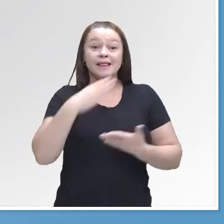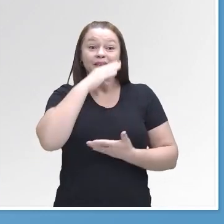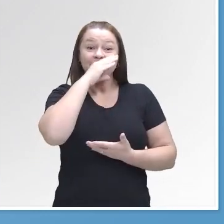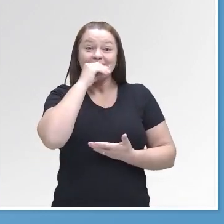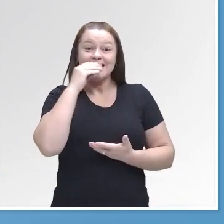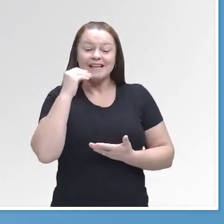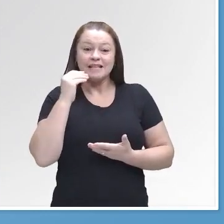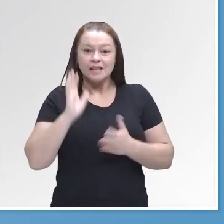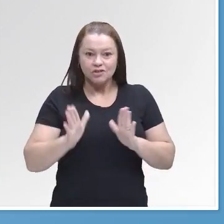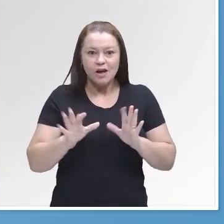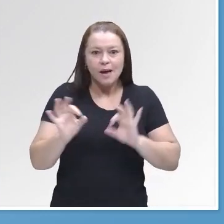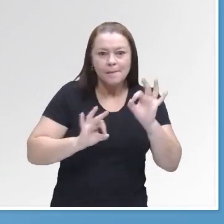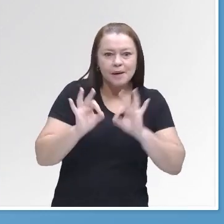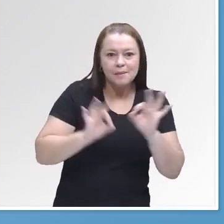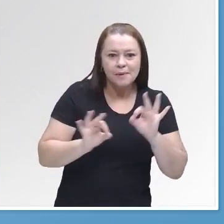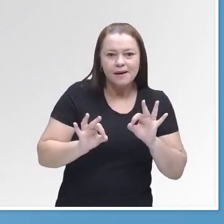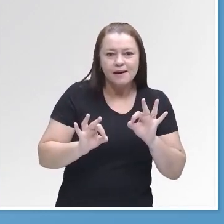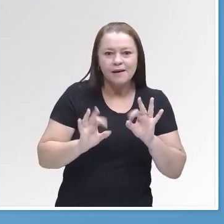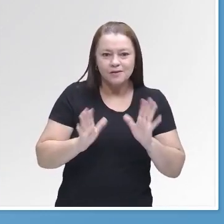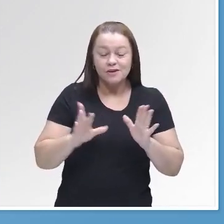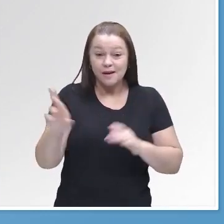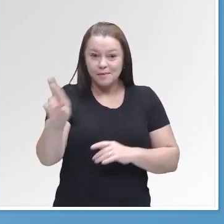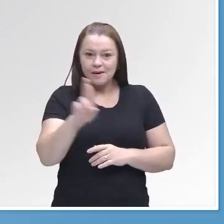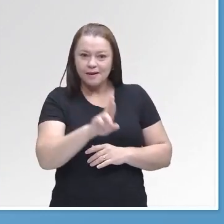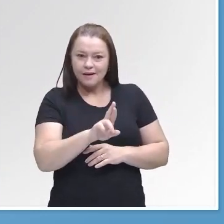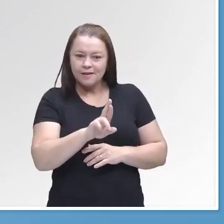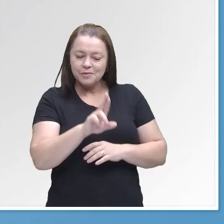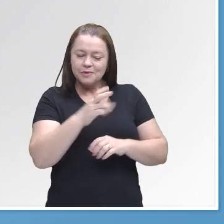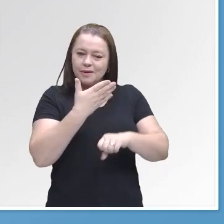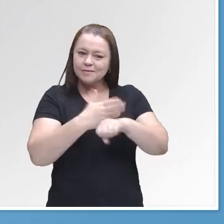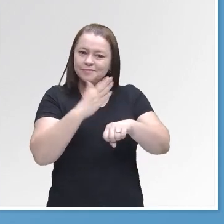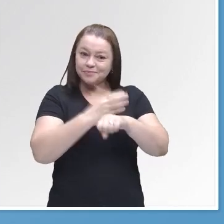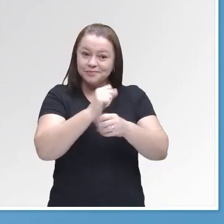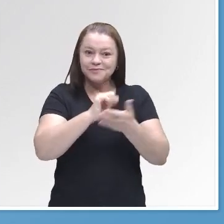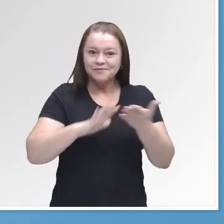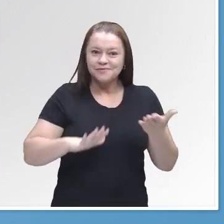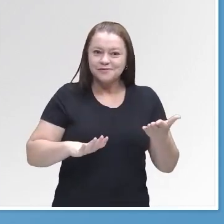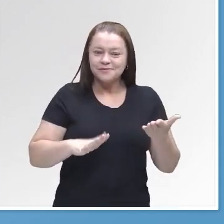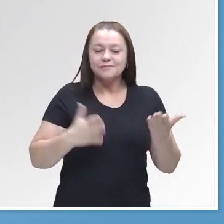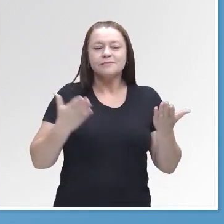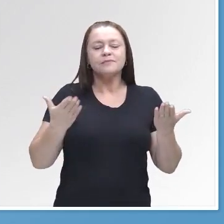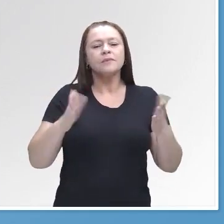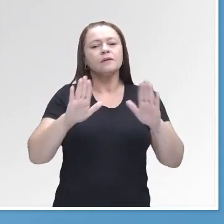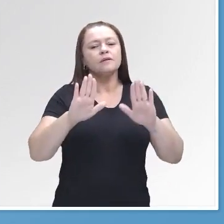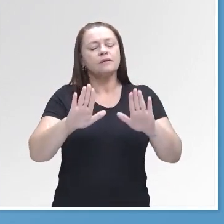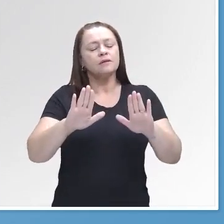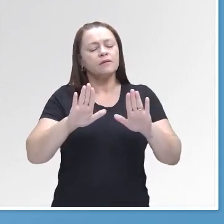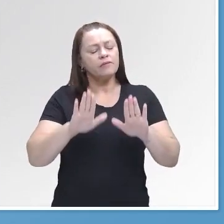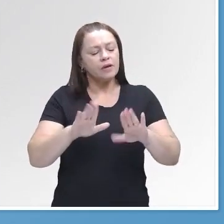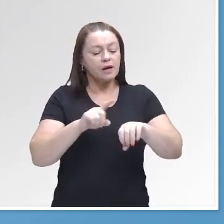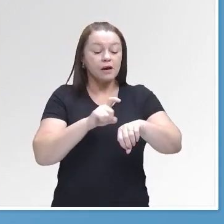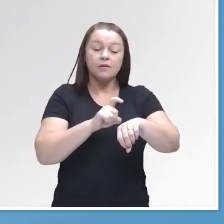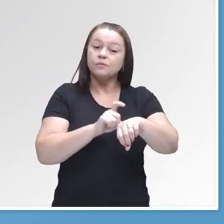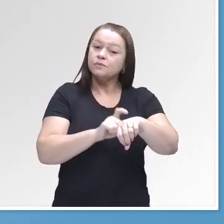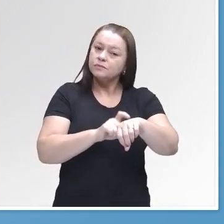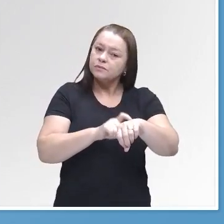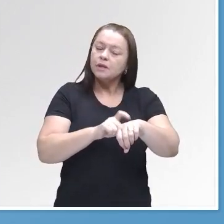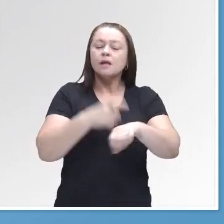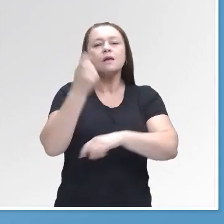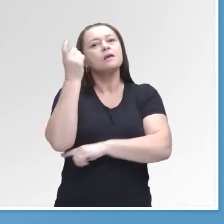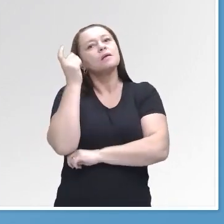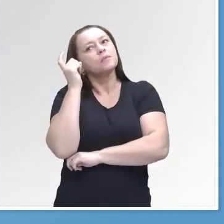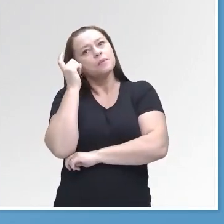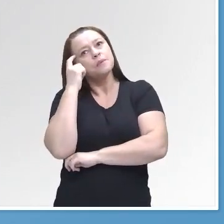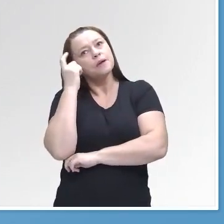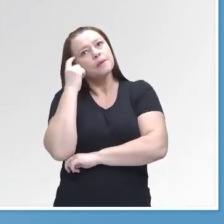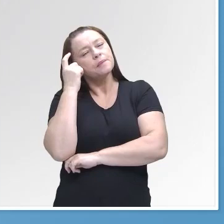Crianças, preparados para responder o exercitando? Vocês ficarão um tempo para